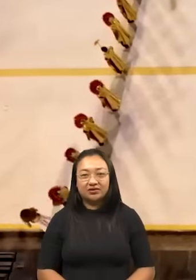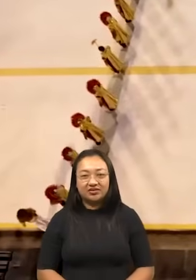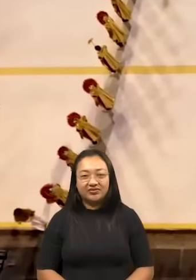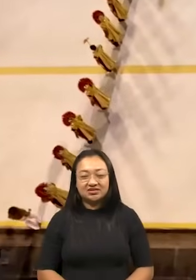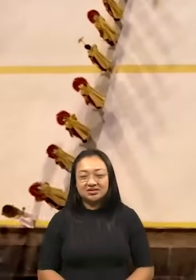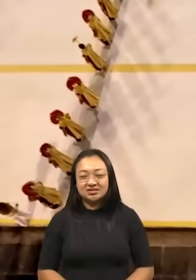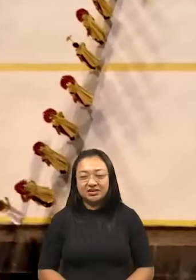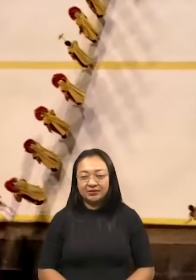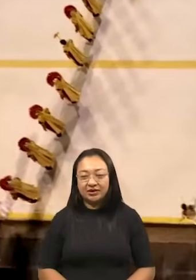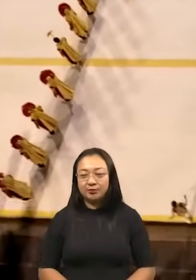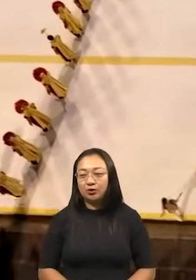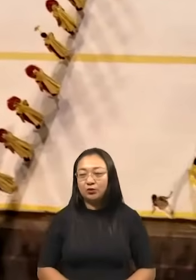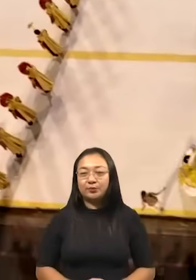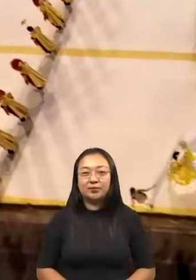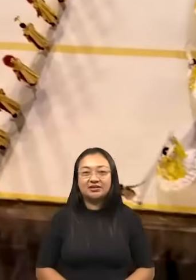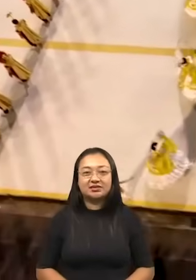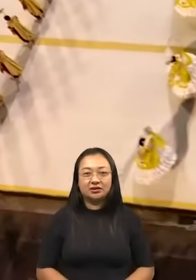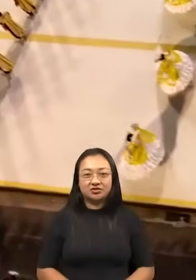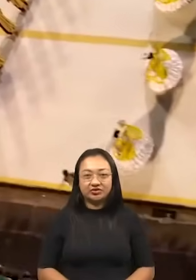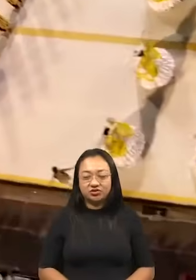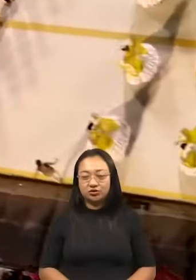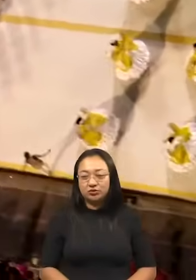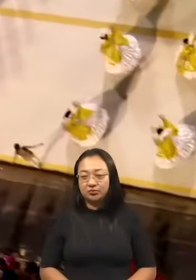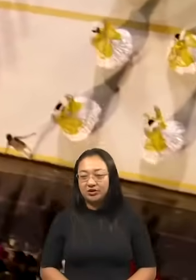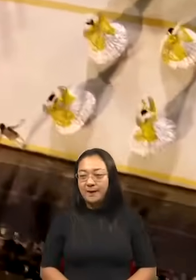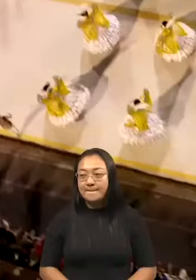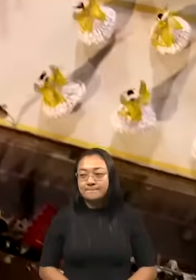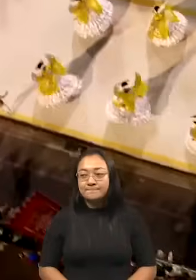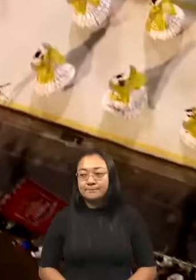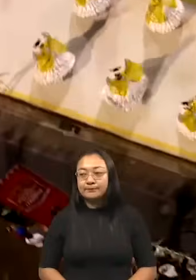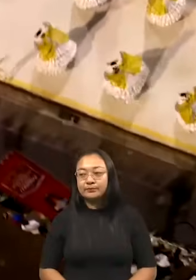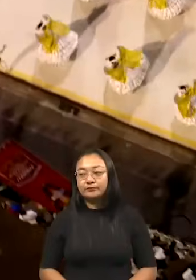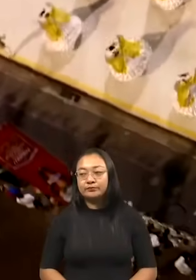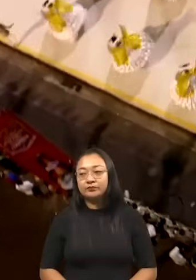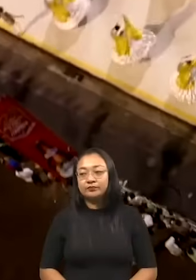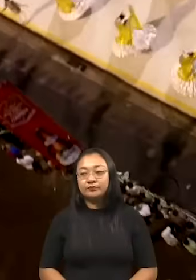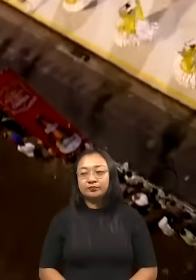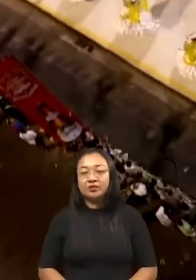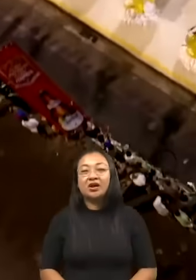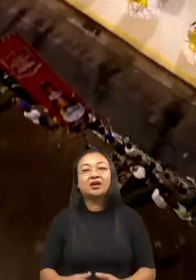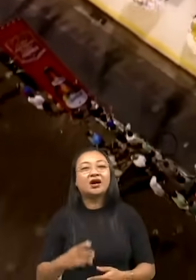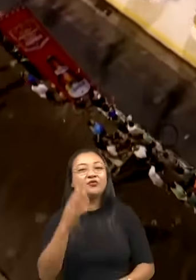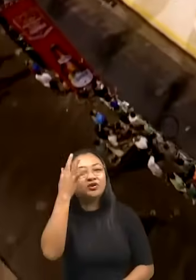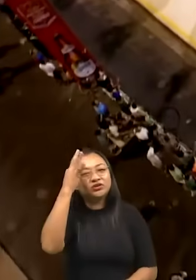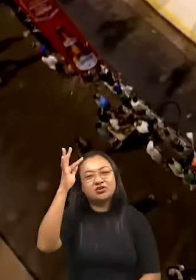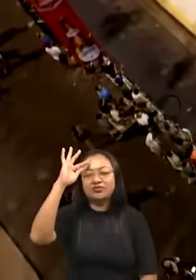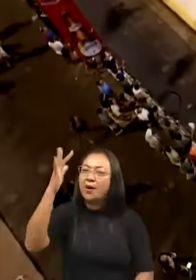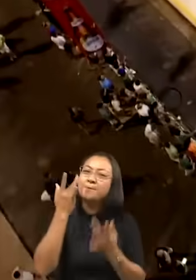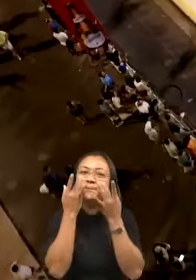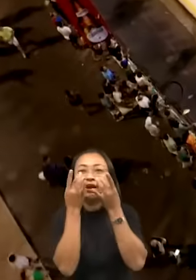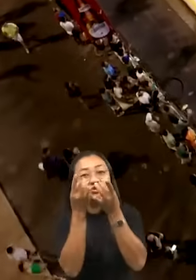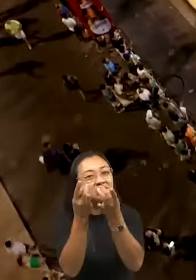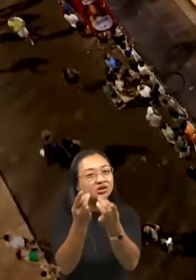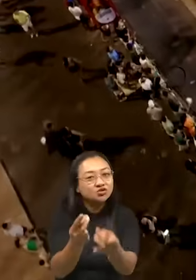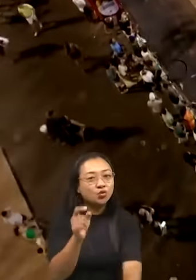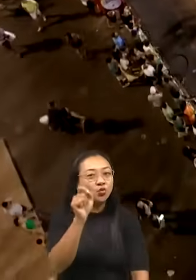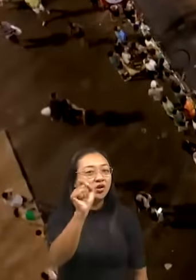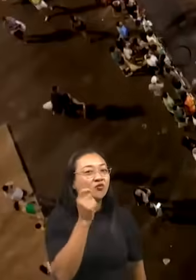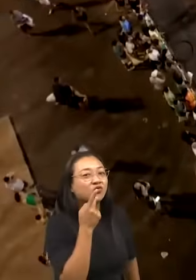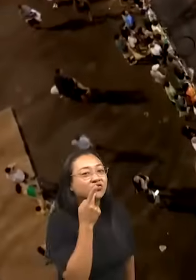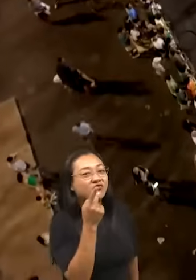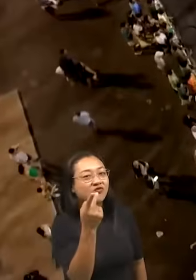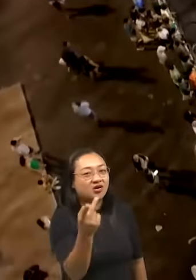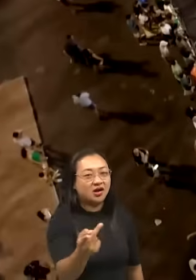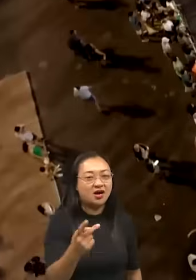Na avenida, ciganos é a minha filosofia. Preste atenção no que eu vou te